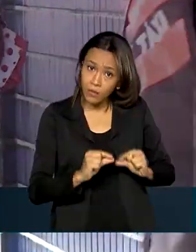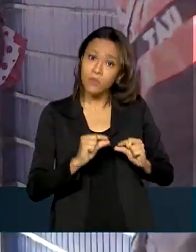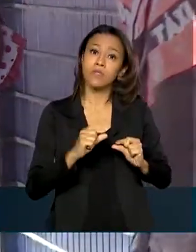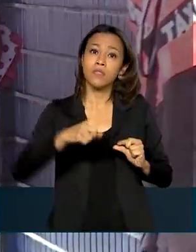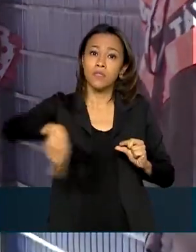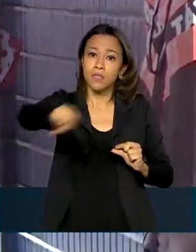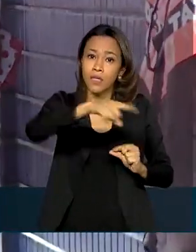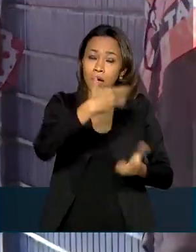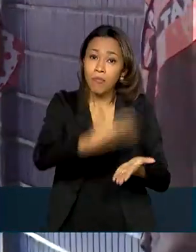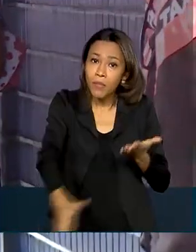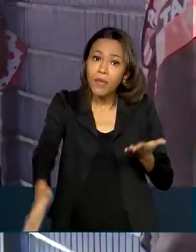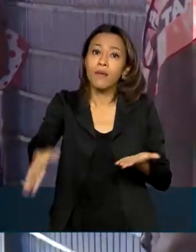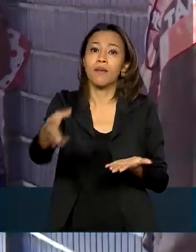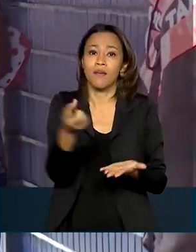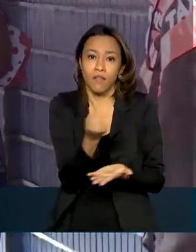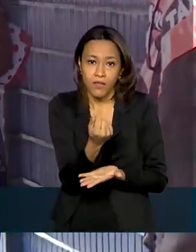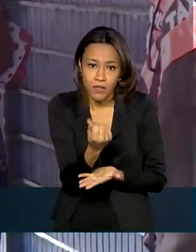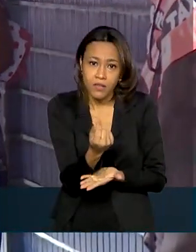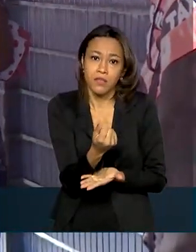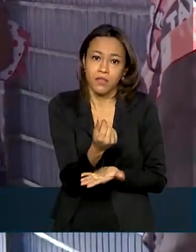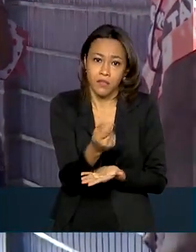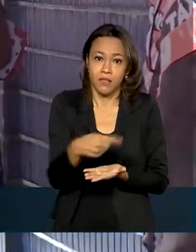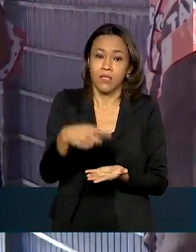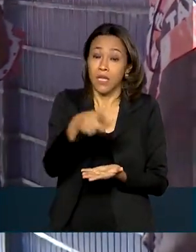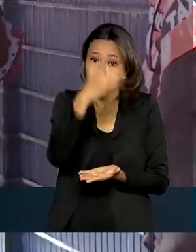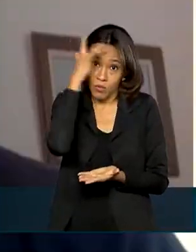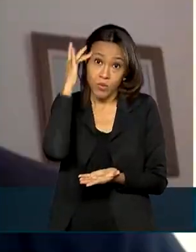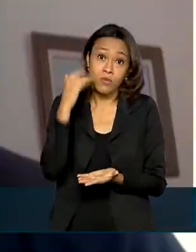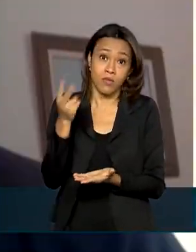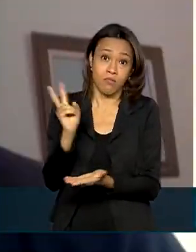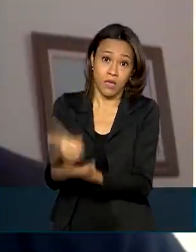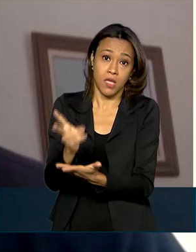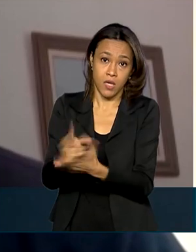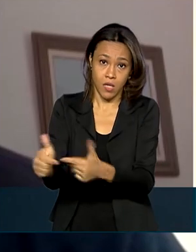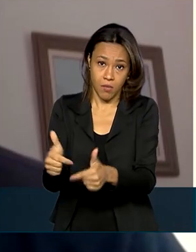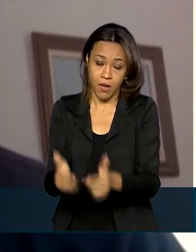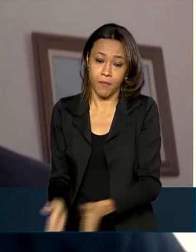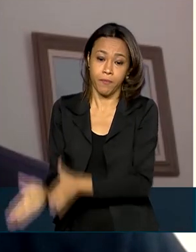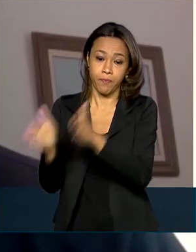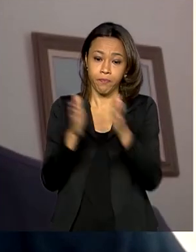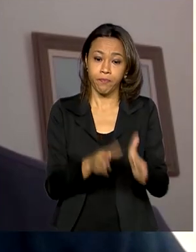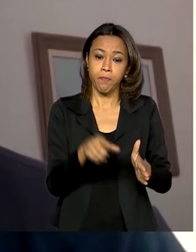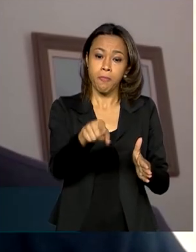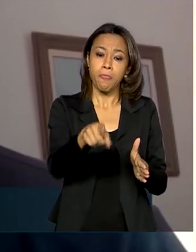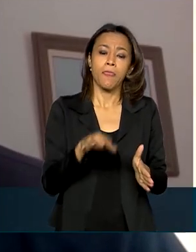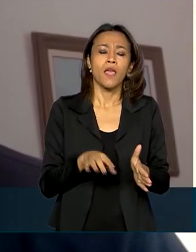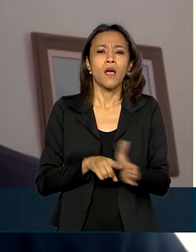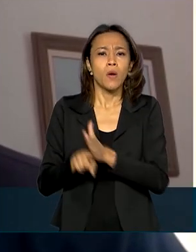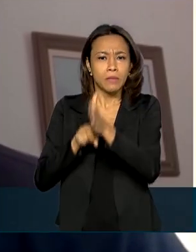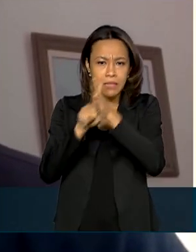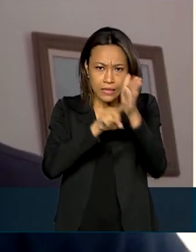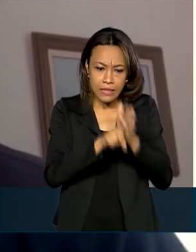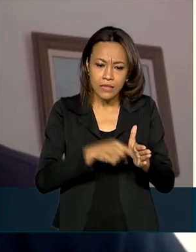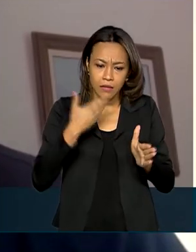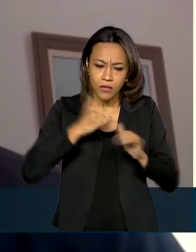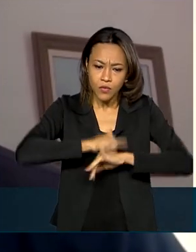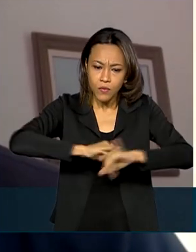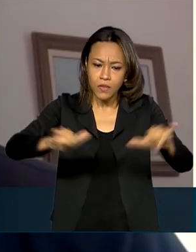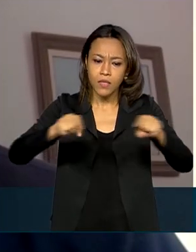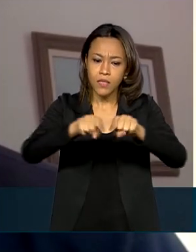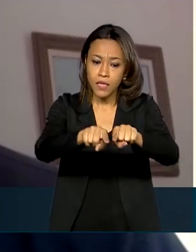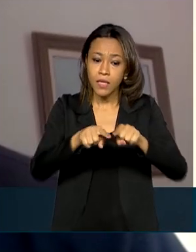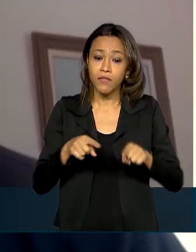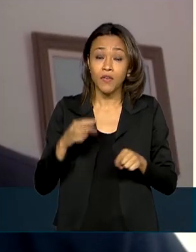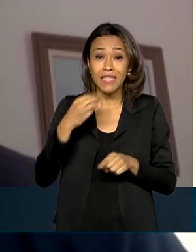salarial entre as pessoas que permaneceram ocupadas. A renda média domiciliar dos domicílios de renda muito baixa, após a consideração do auxílio,